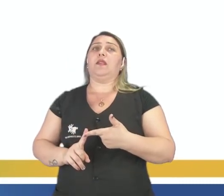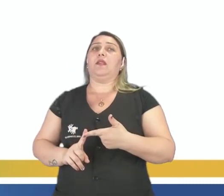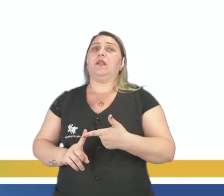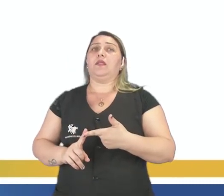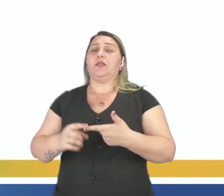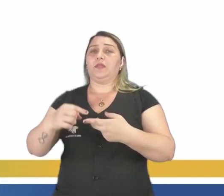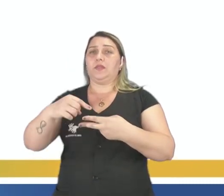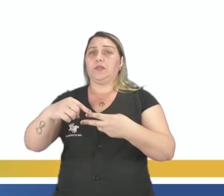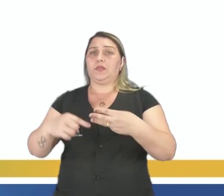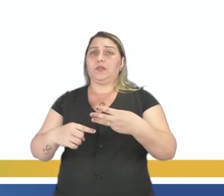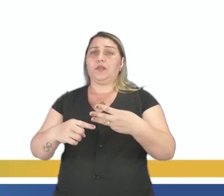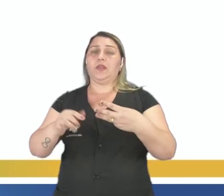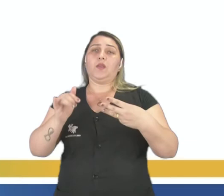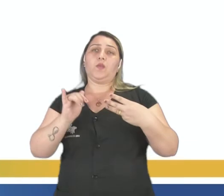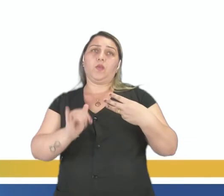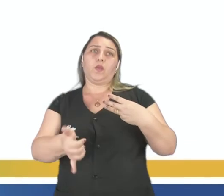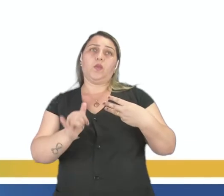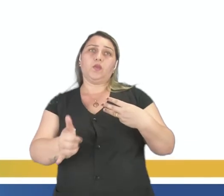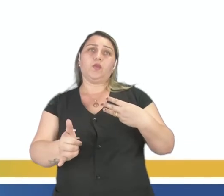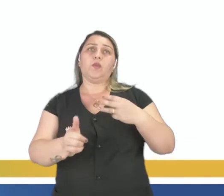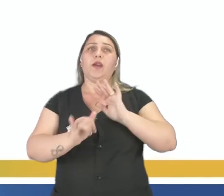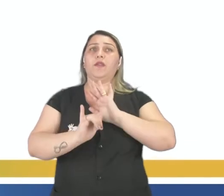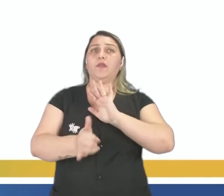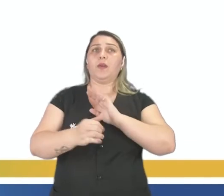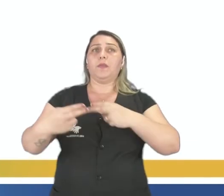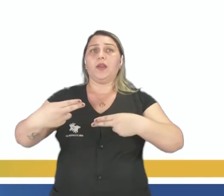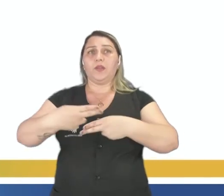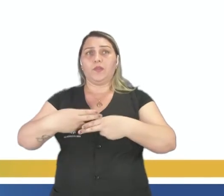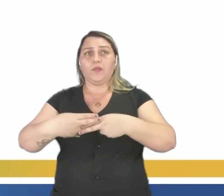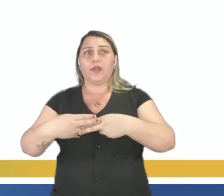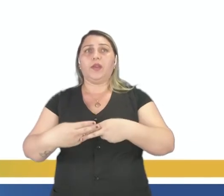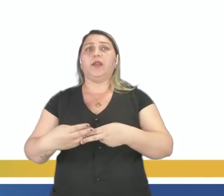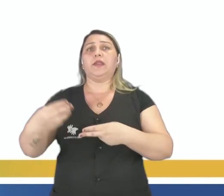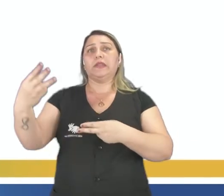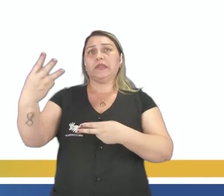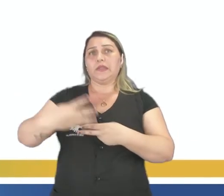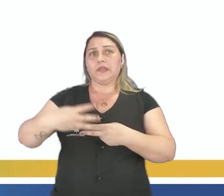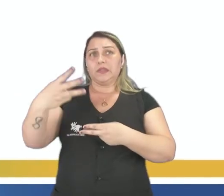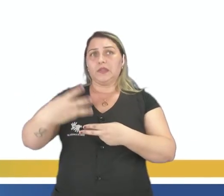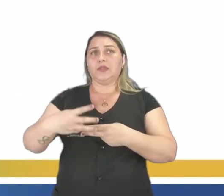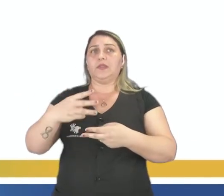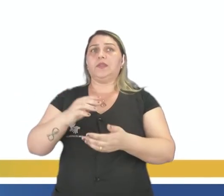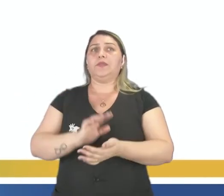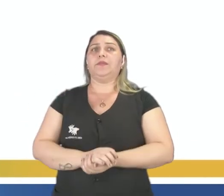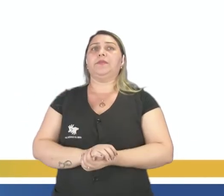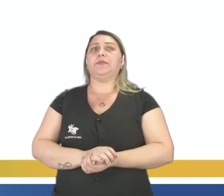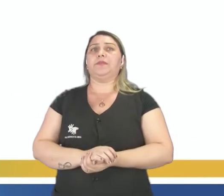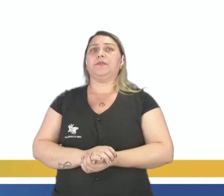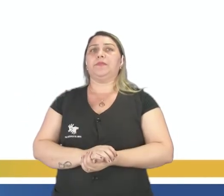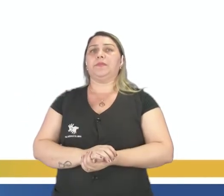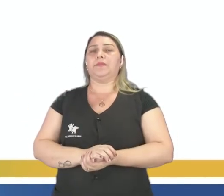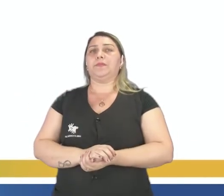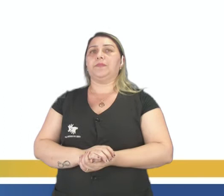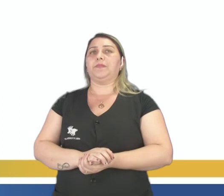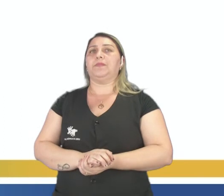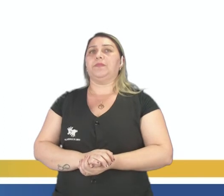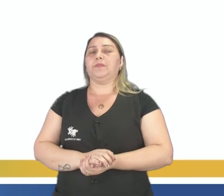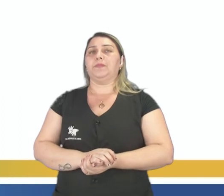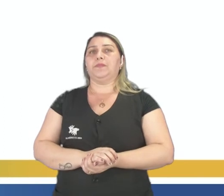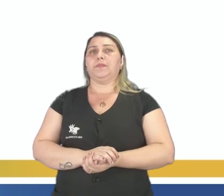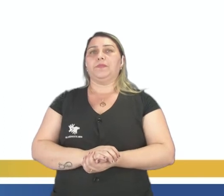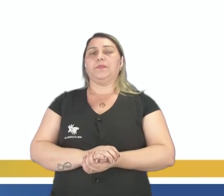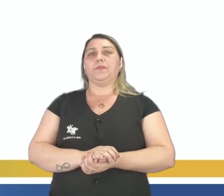3 exemplos, né? Nós temos o conto, a fábula e a novela. 3. Qual é a característica